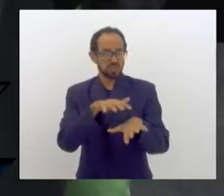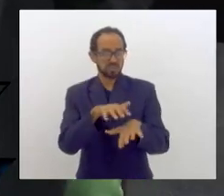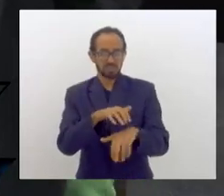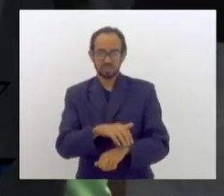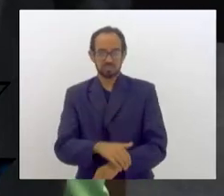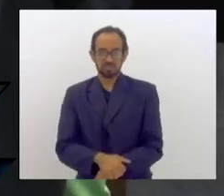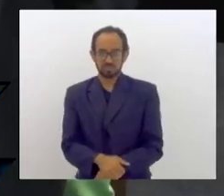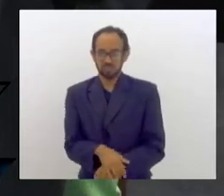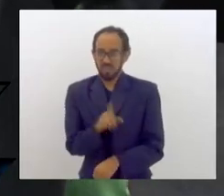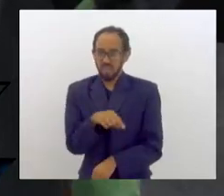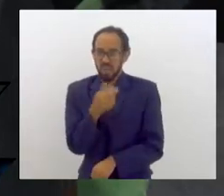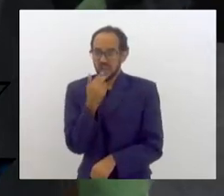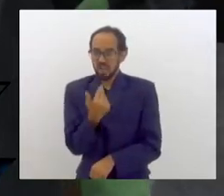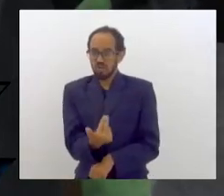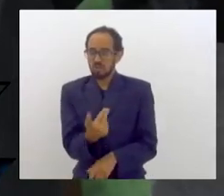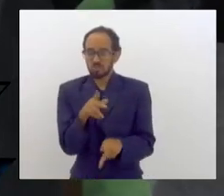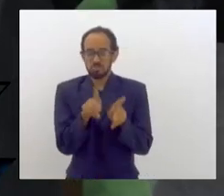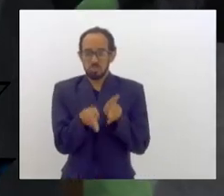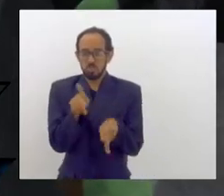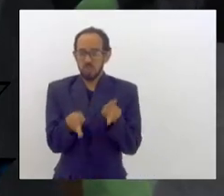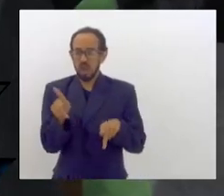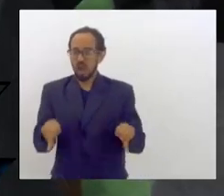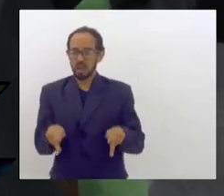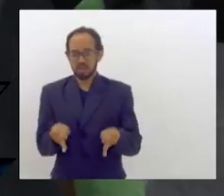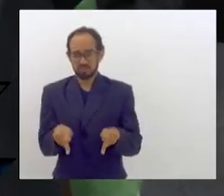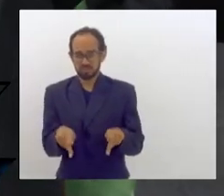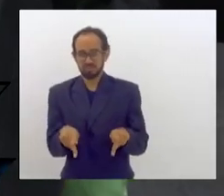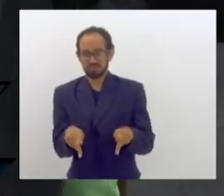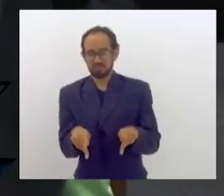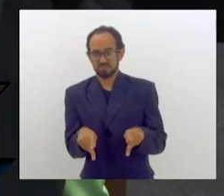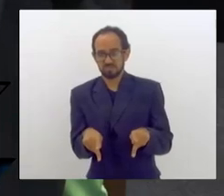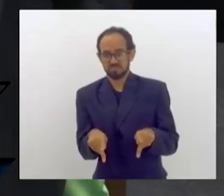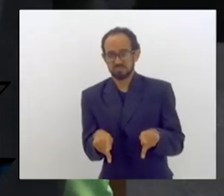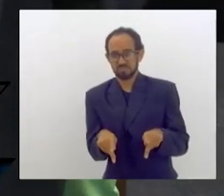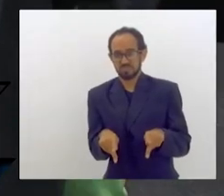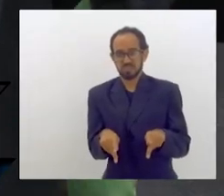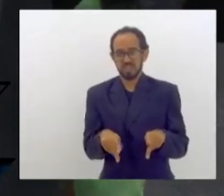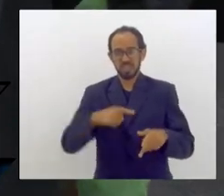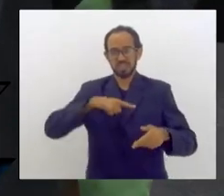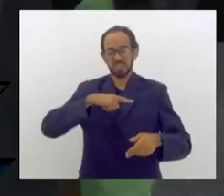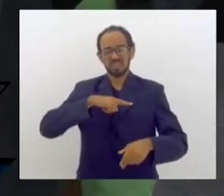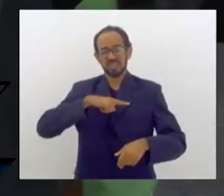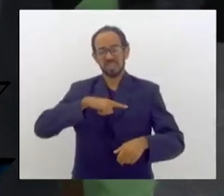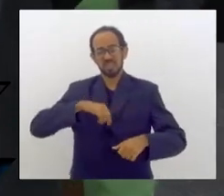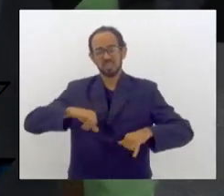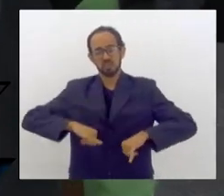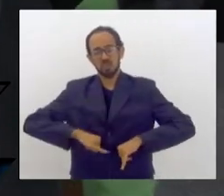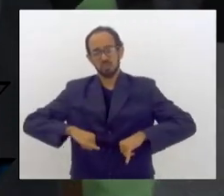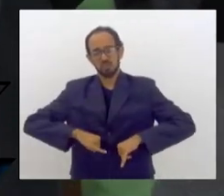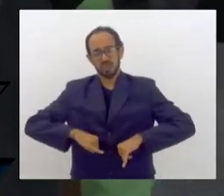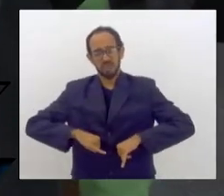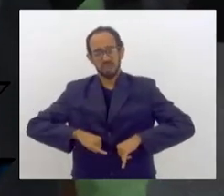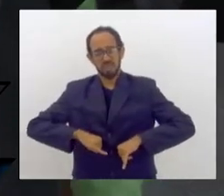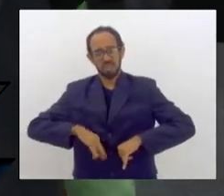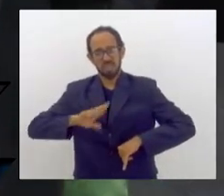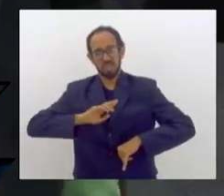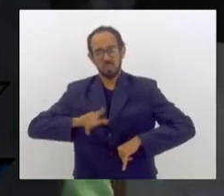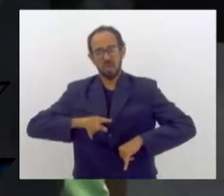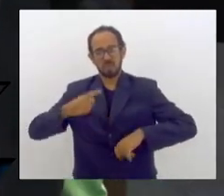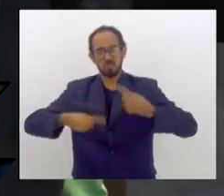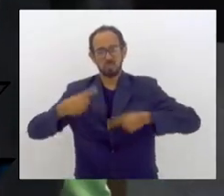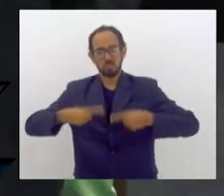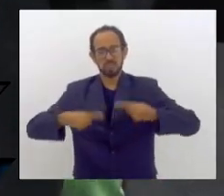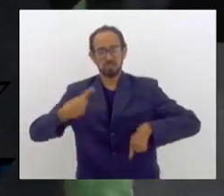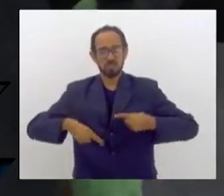é a linguagem popular. Porque a linguagem popular de quem está sendo oprimido não é, digamos assim, politicamente